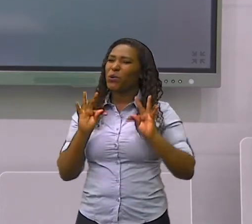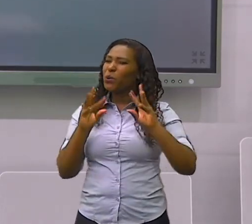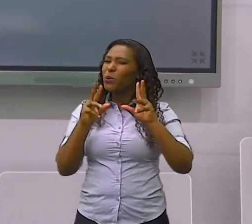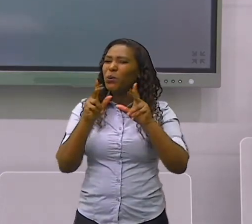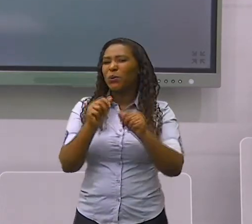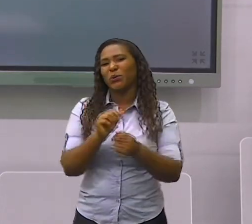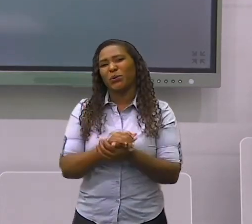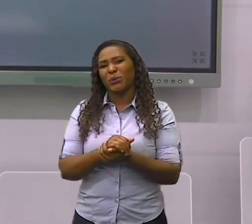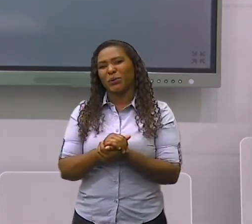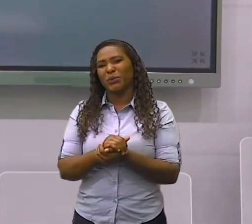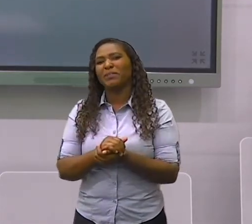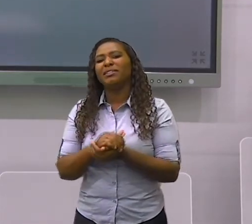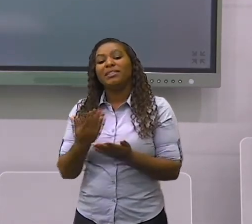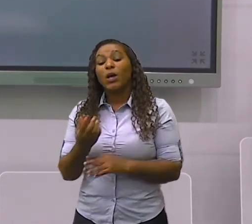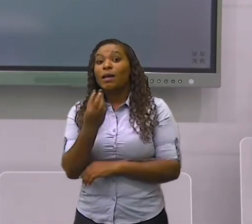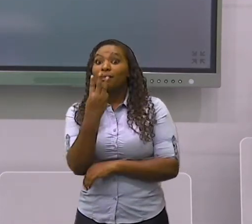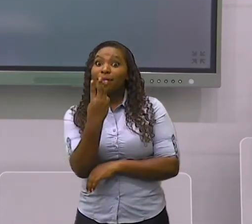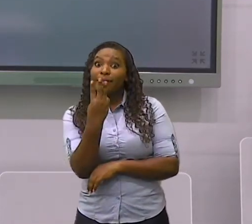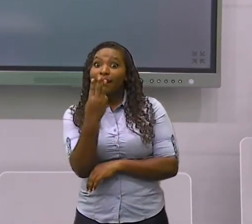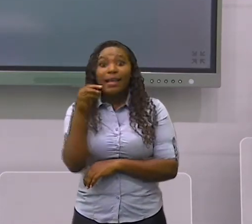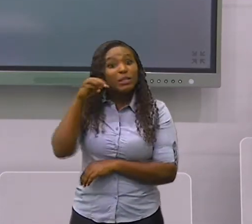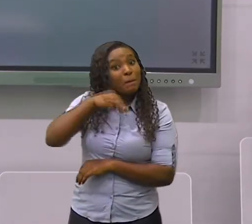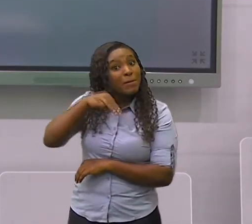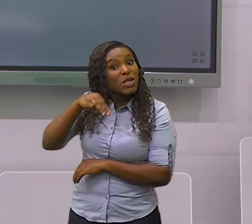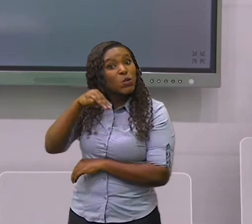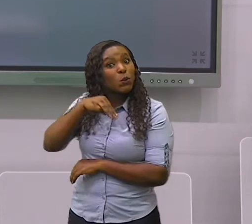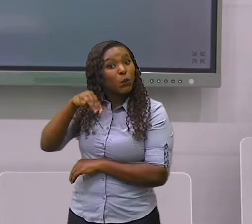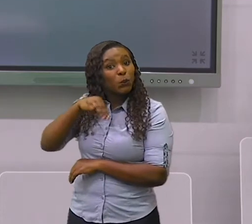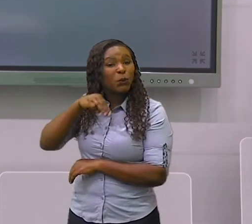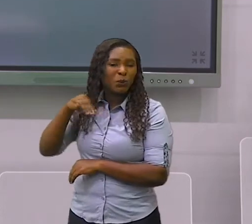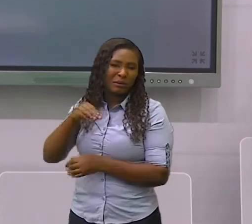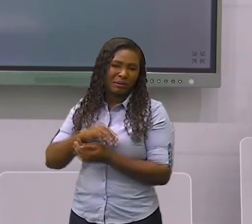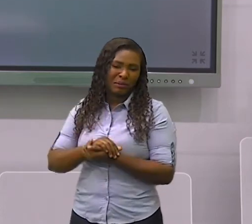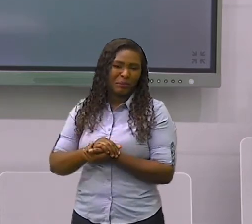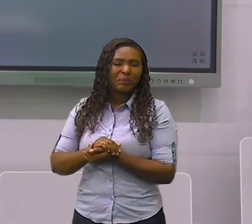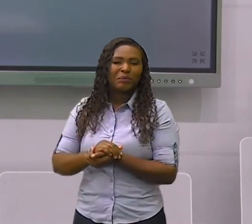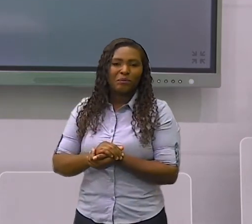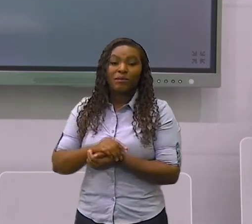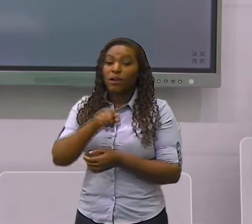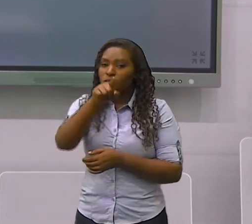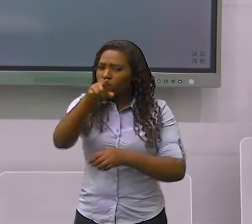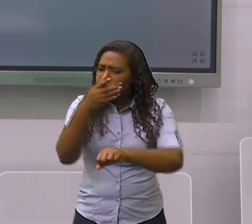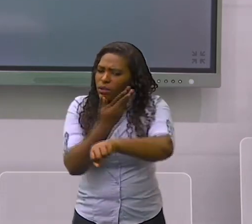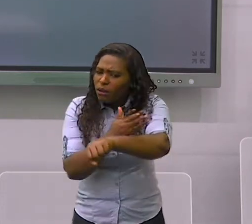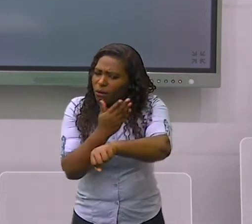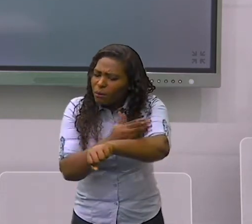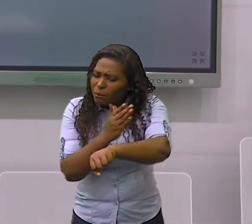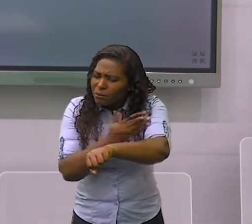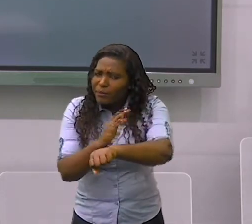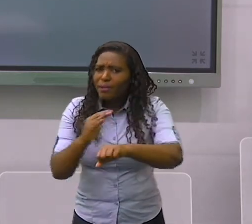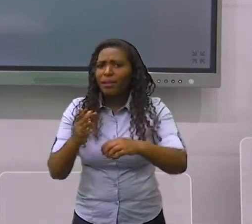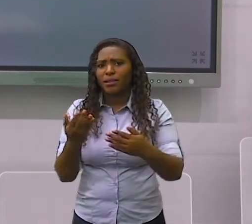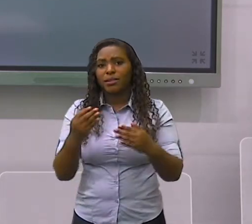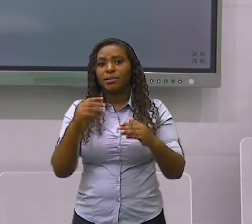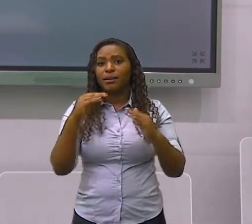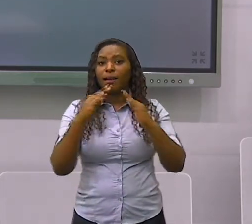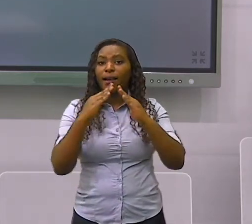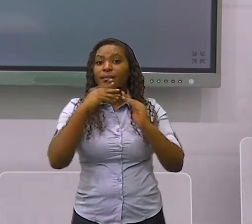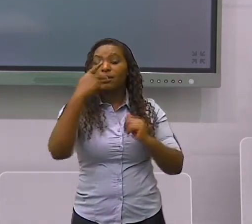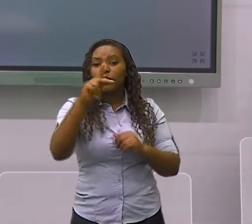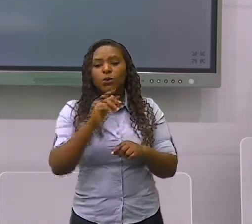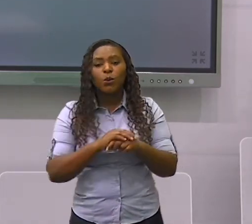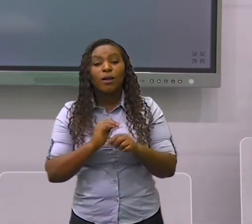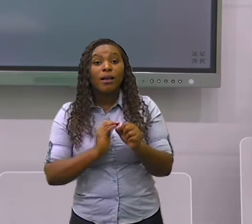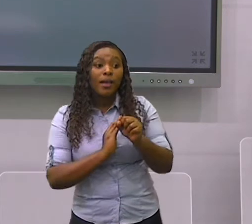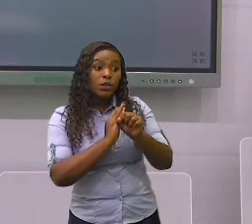em 3 minutos. Você pode praticar, fazer mais esse quiz na sua casa. É só você acessar no final da nossa